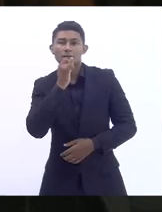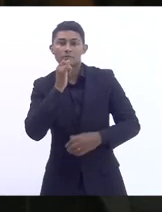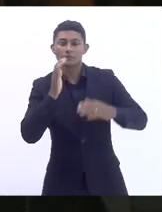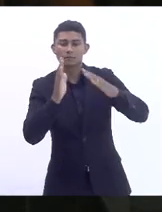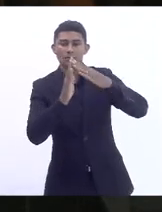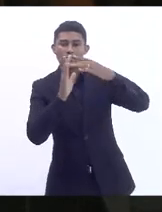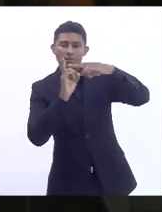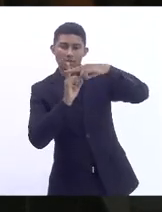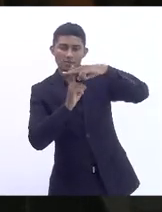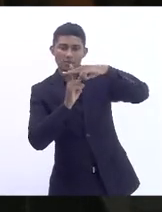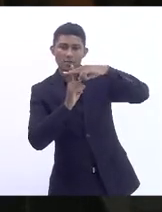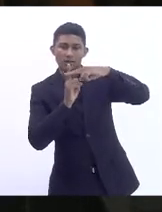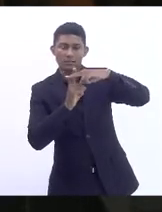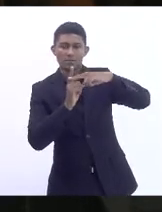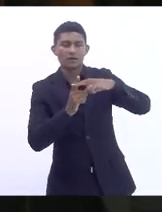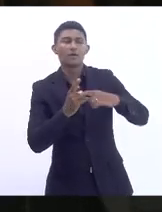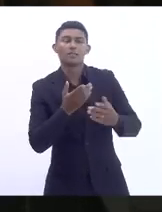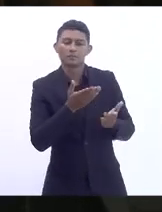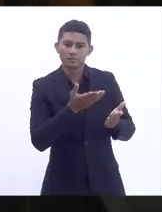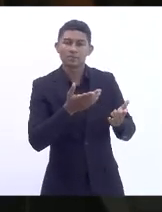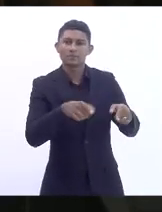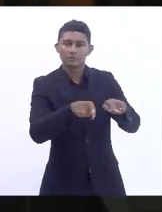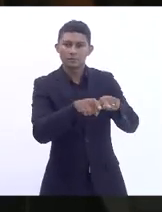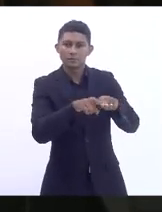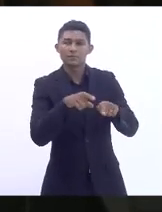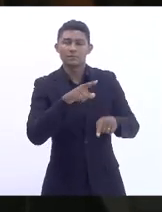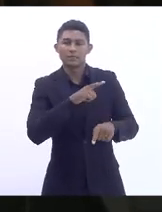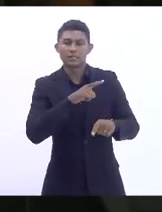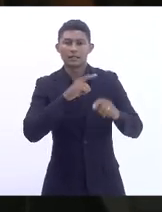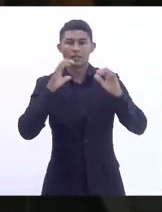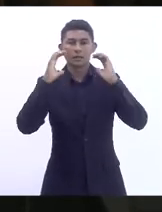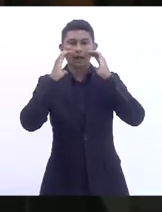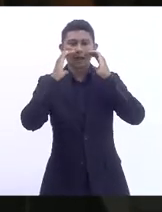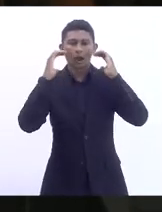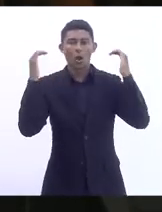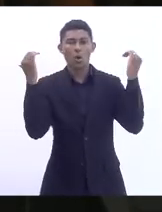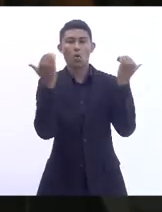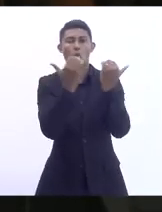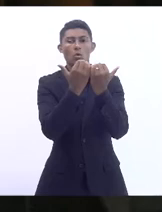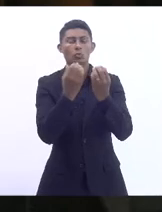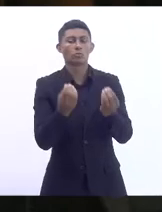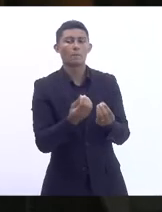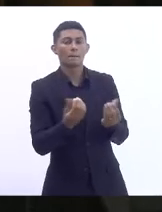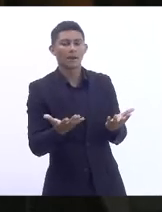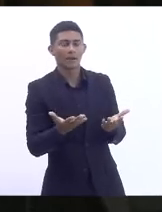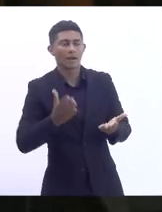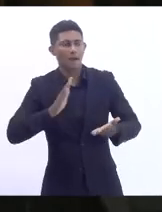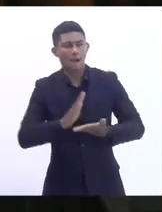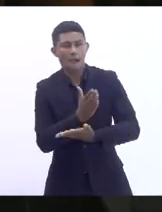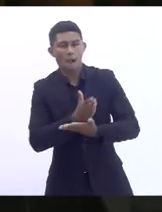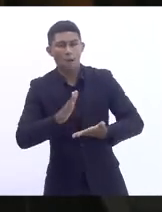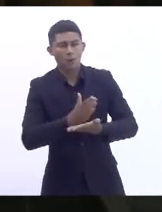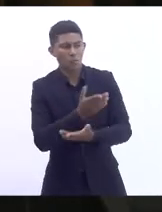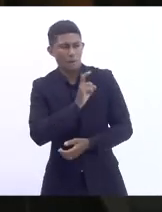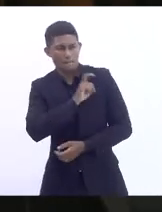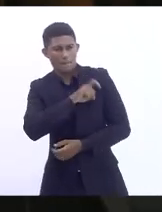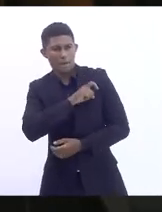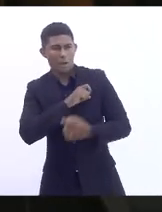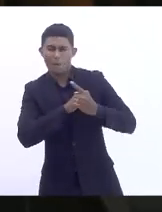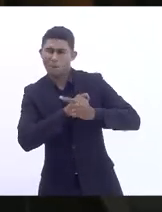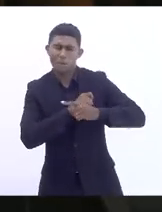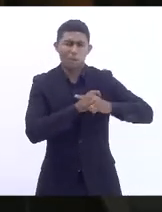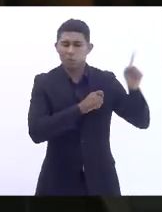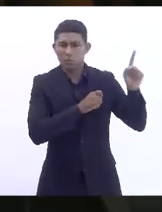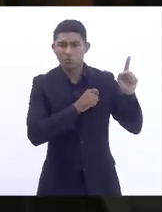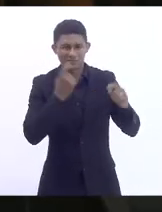culto, né, para aliviar a obsessão dos obsedados. Talvez seja